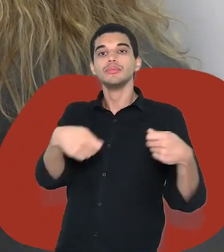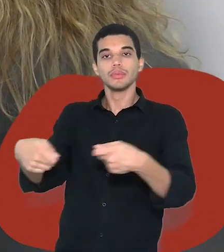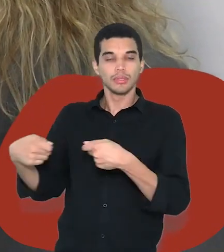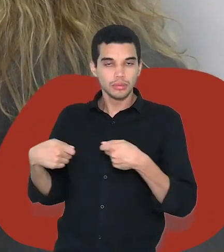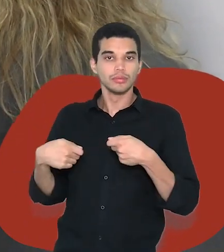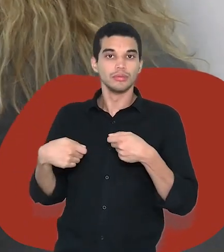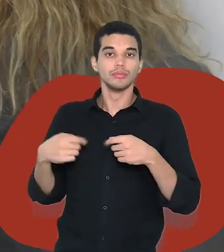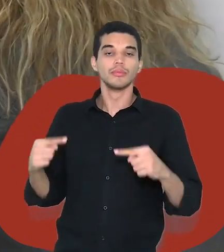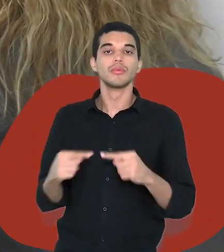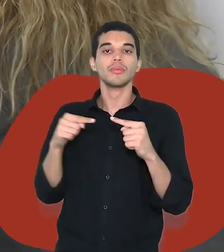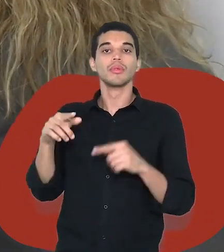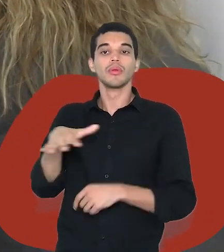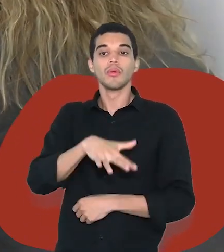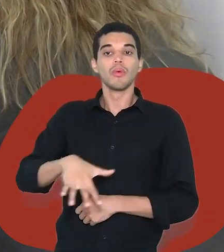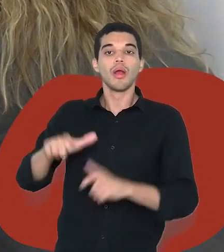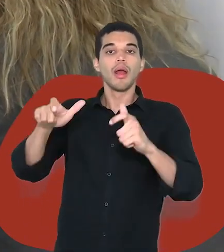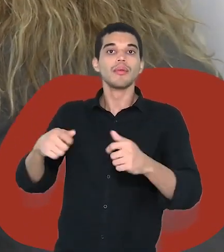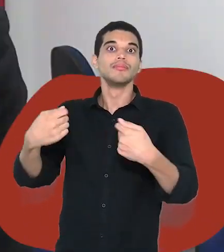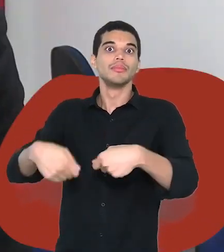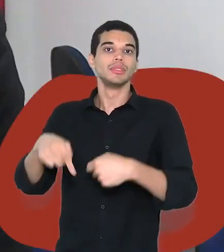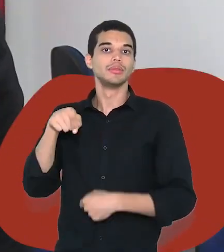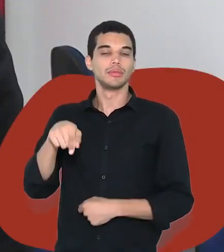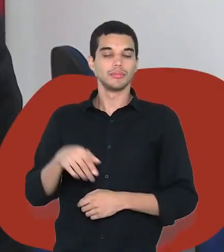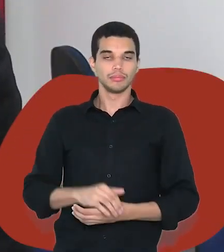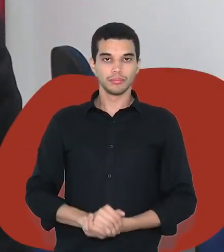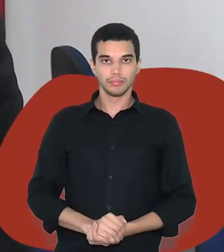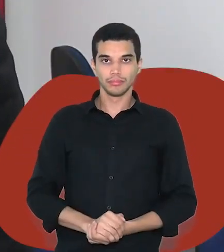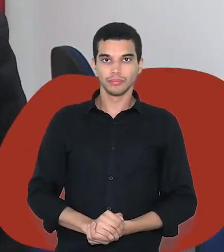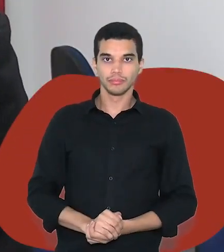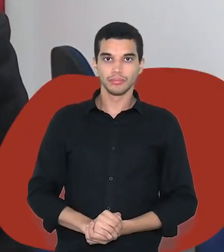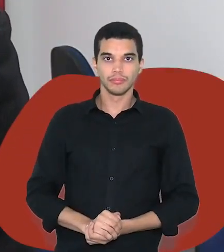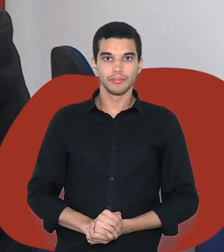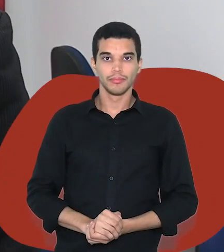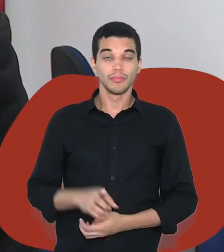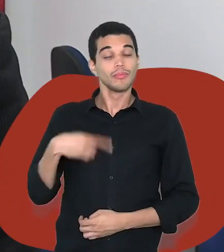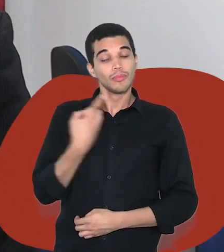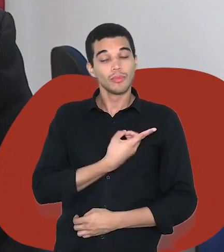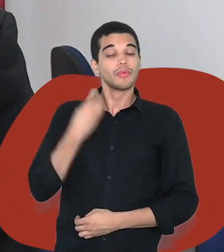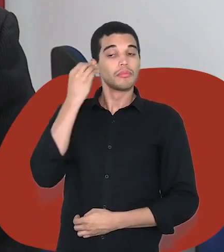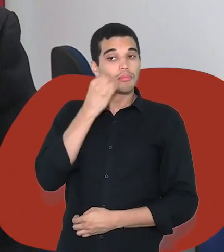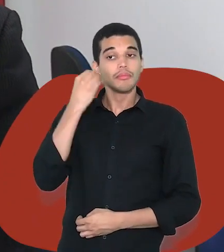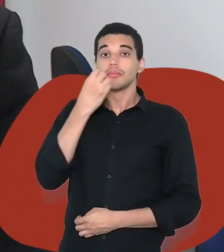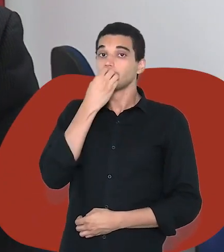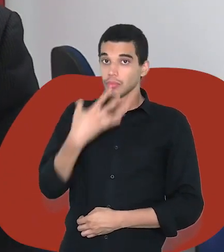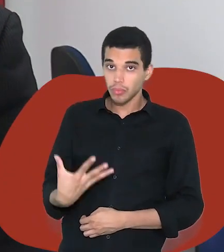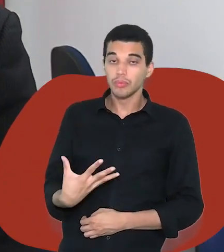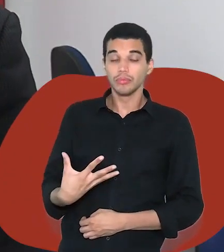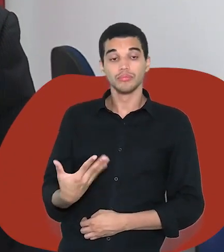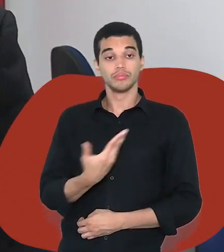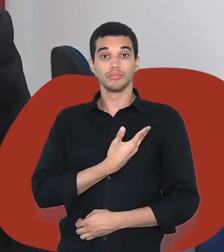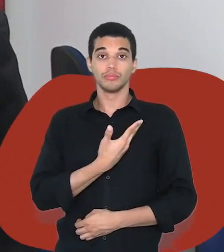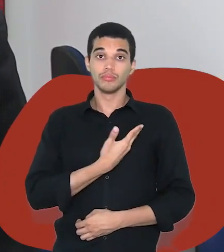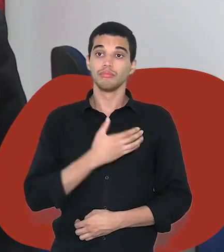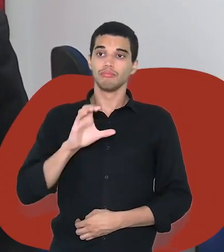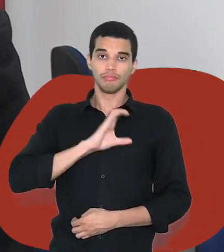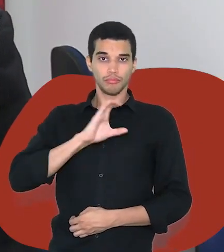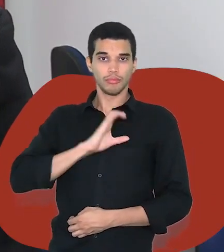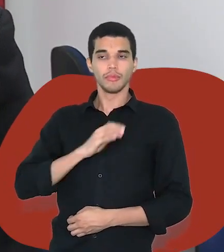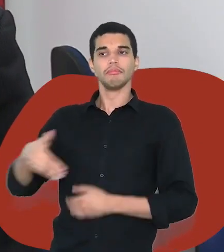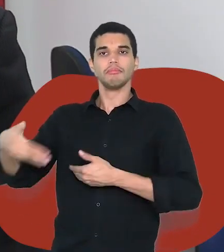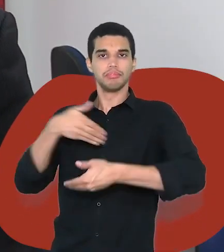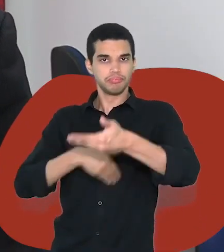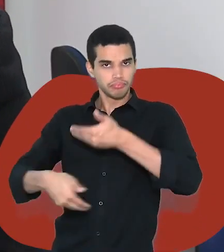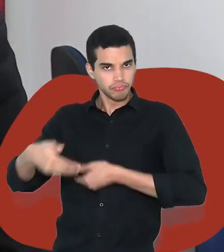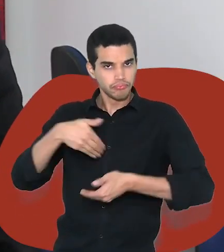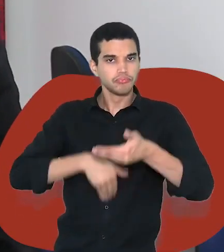prazo, conforme a realidade da região. Tem sido uma experiência bastante proveitosa. Os colegas, como